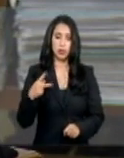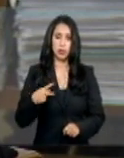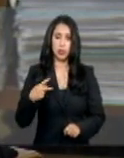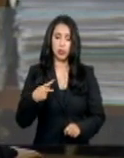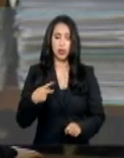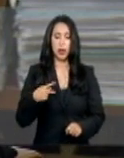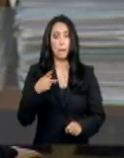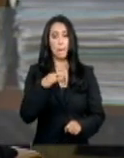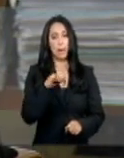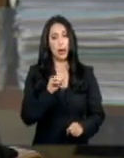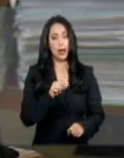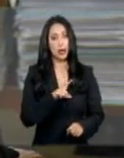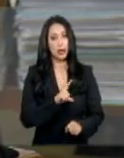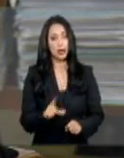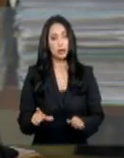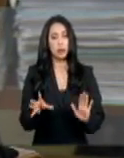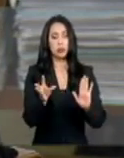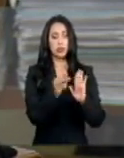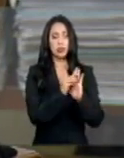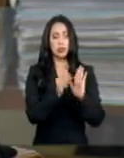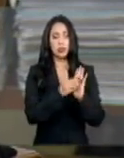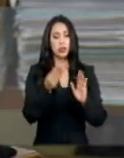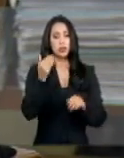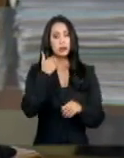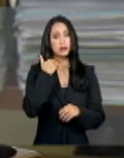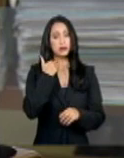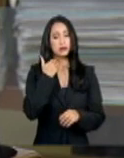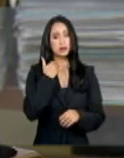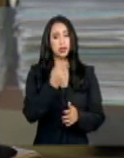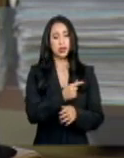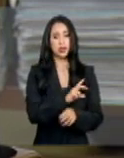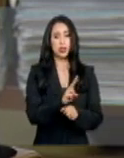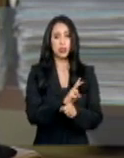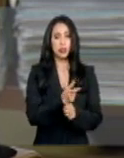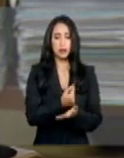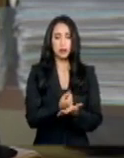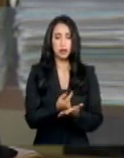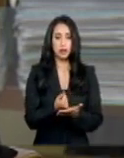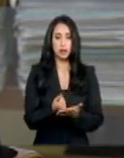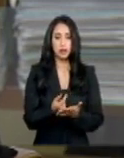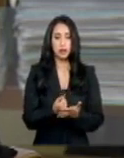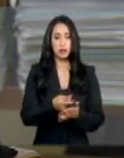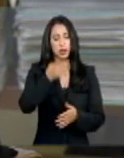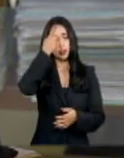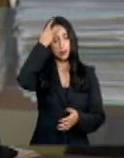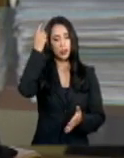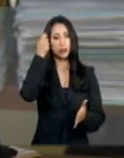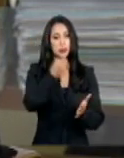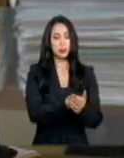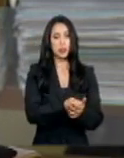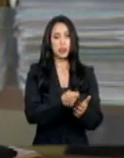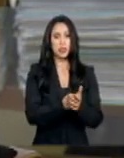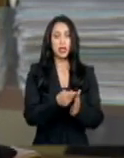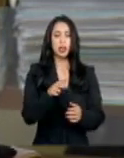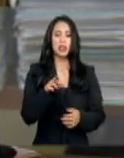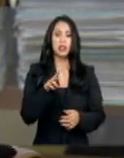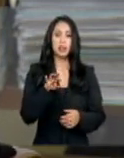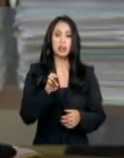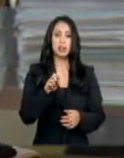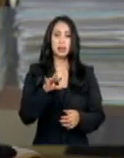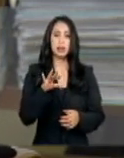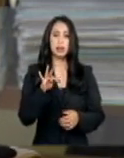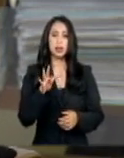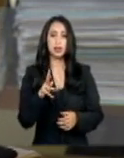penais dos dados bancários e fiscais do contribuinte obtidos pela receita federal no legítimo exercício